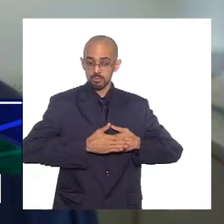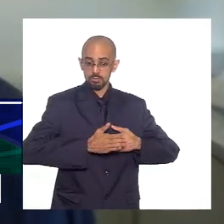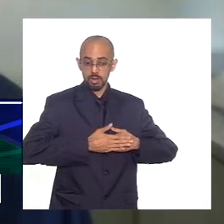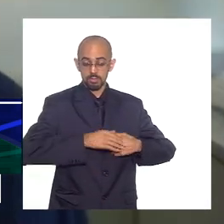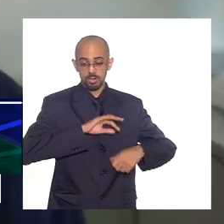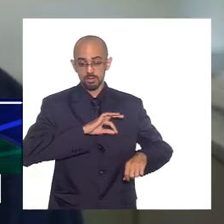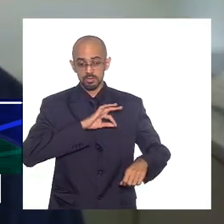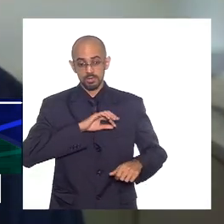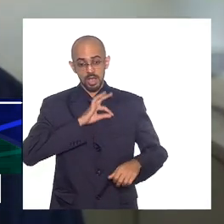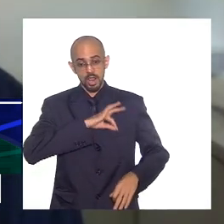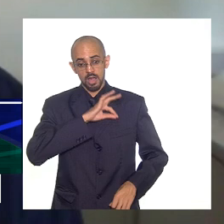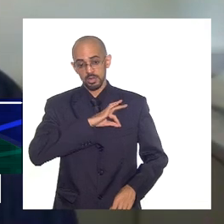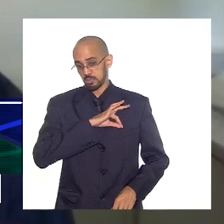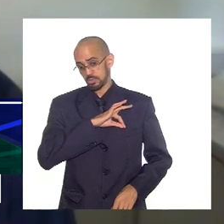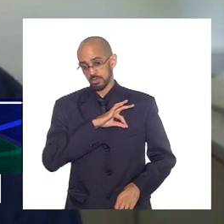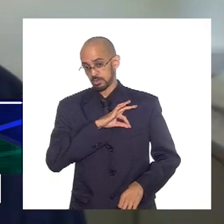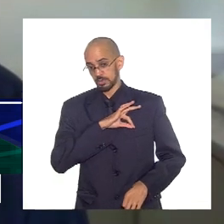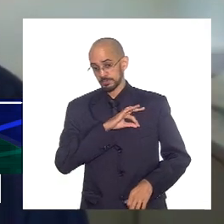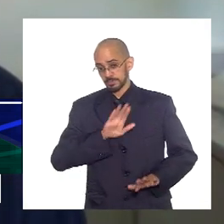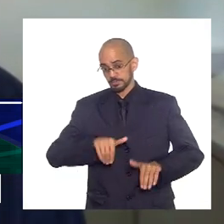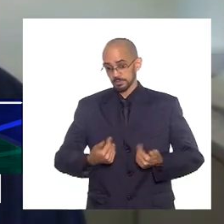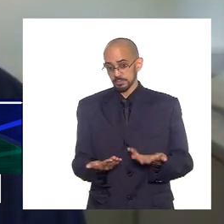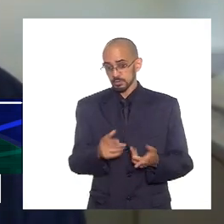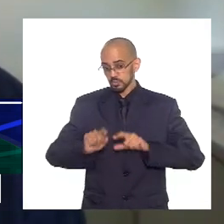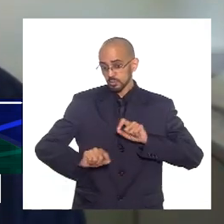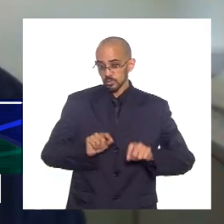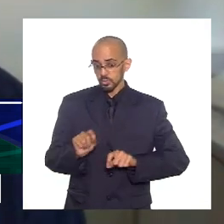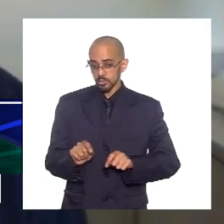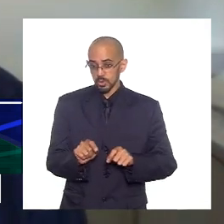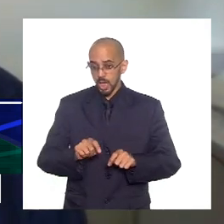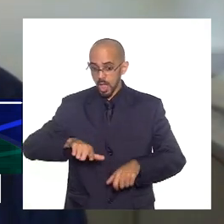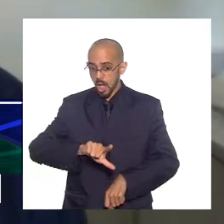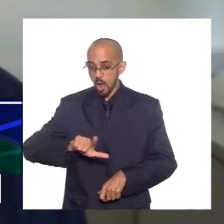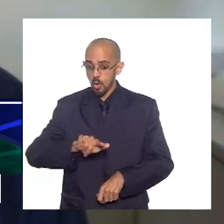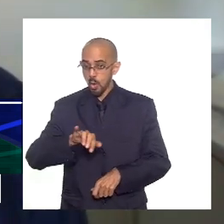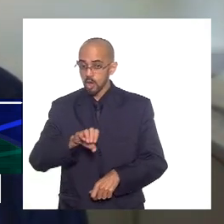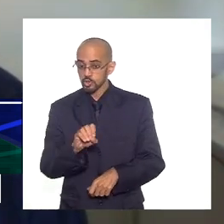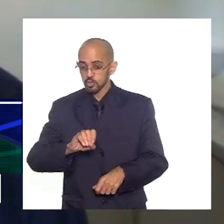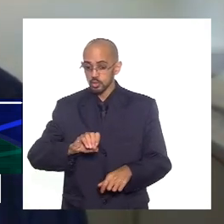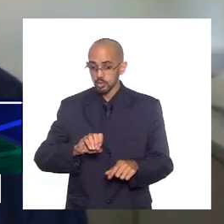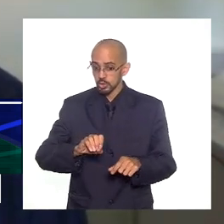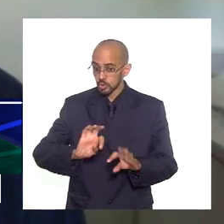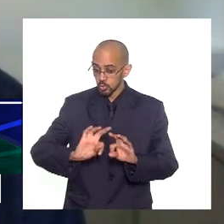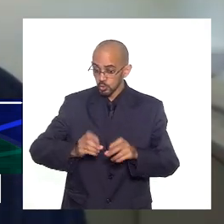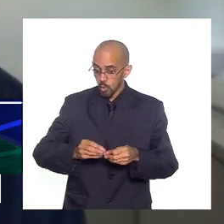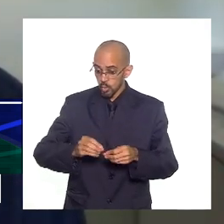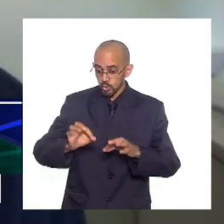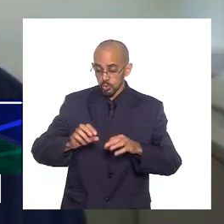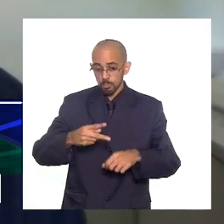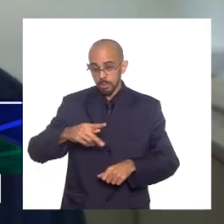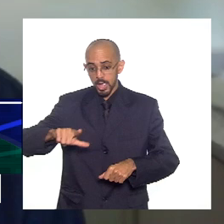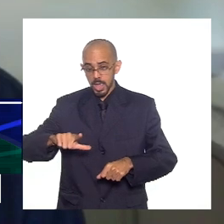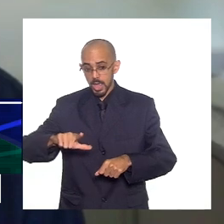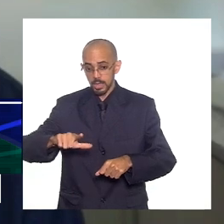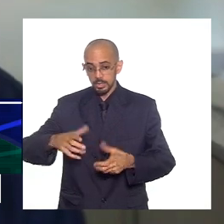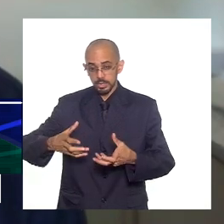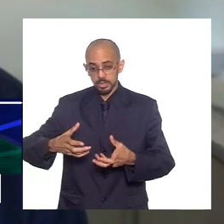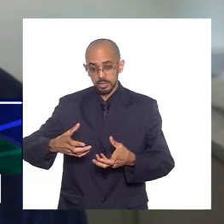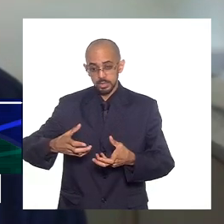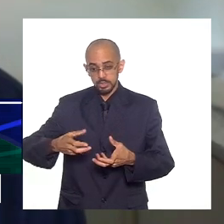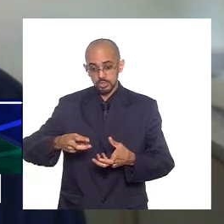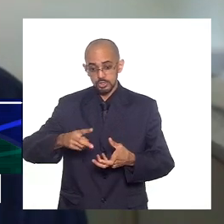finanças. Então, eu, evidentemente, todo projeto que vem à pauta deve ser recebido, todas